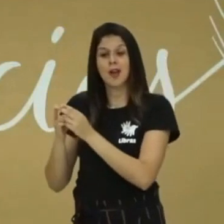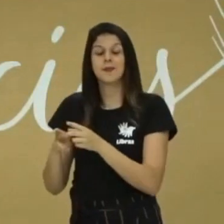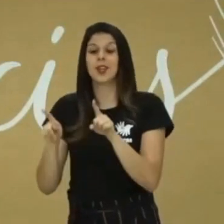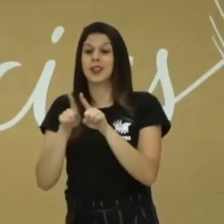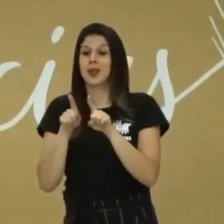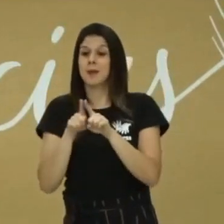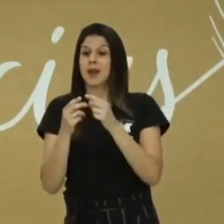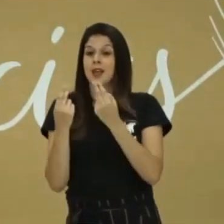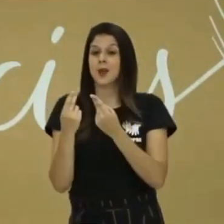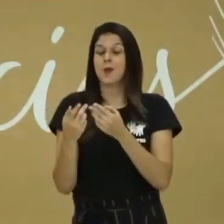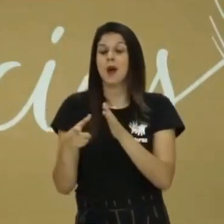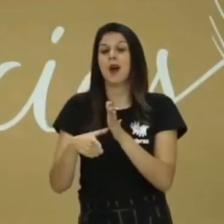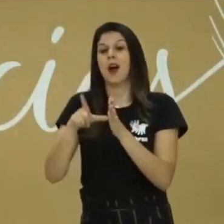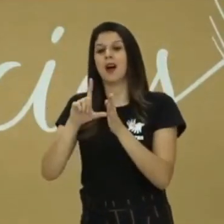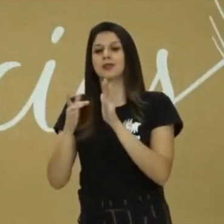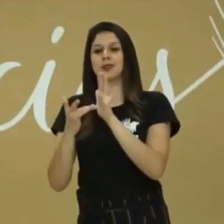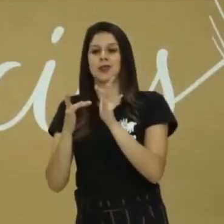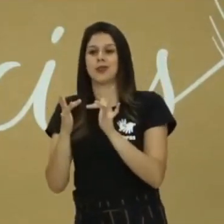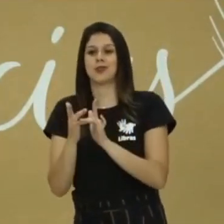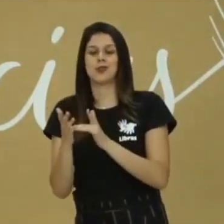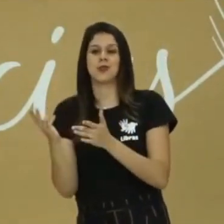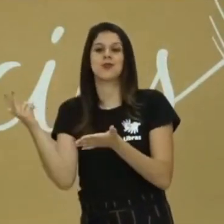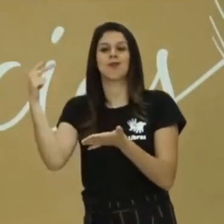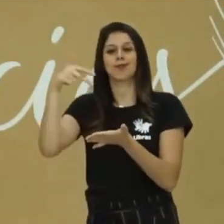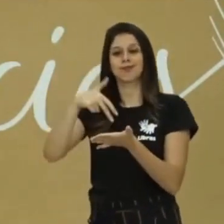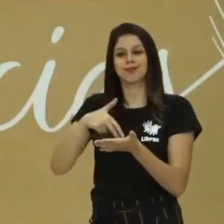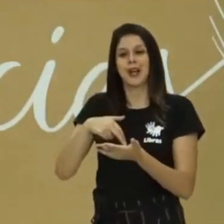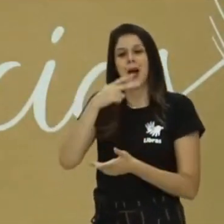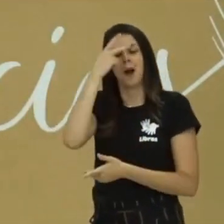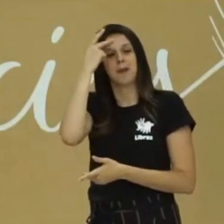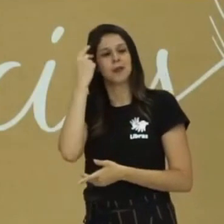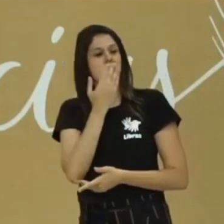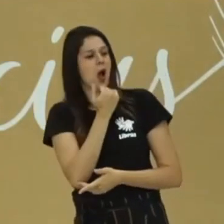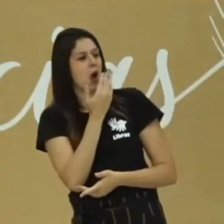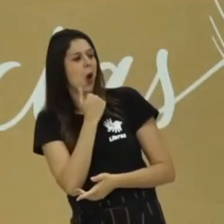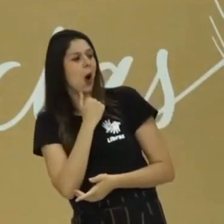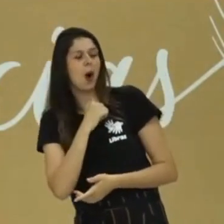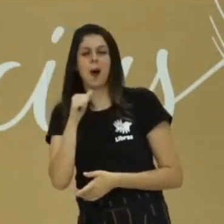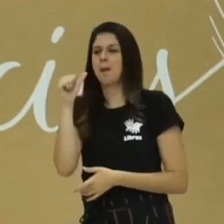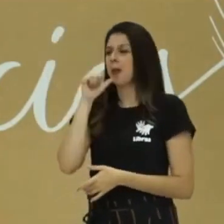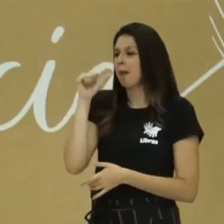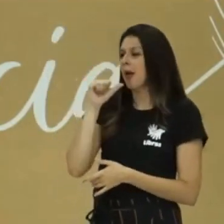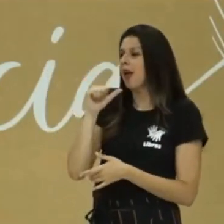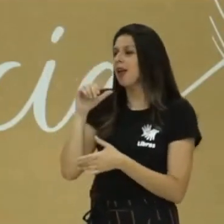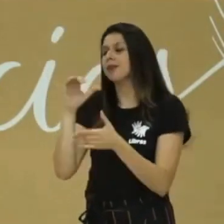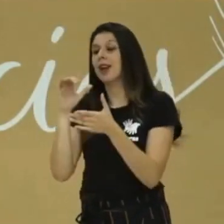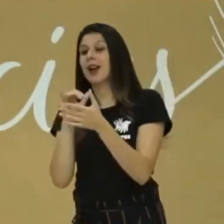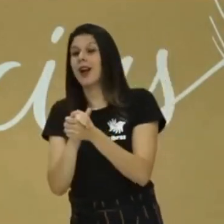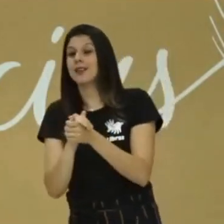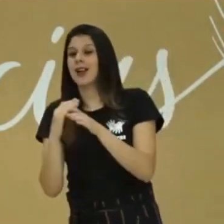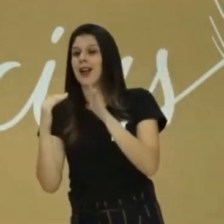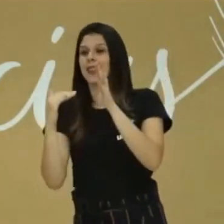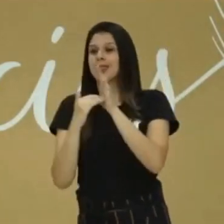do filho do homem comiam bebiam casavam e davam-se em casamento até o dia